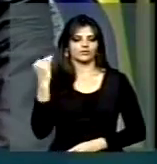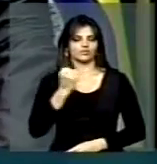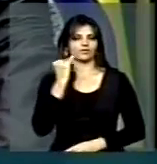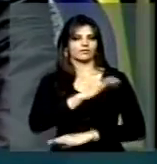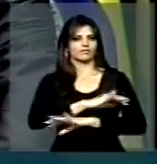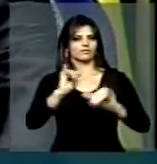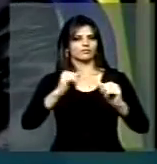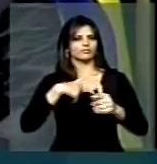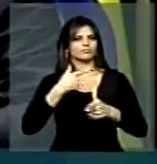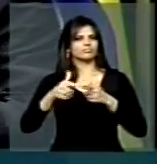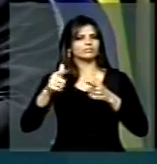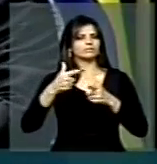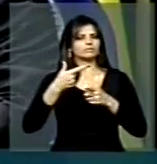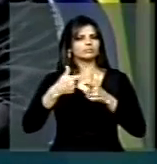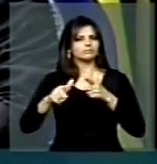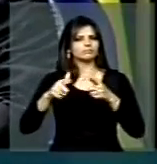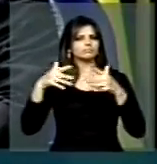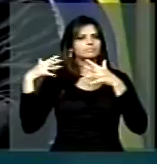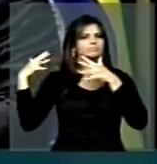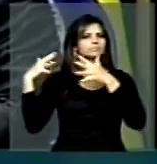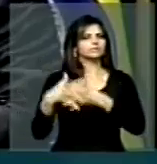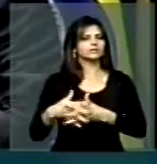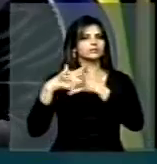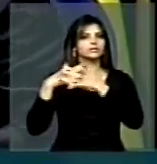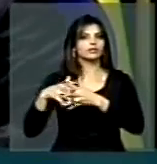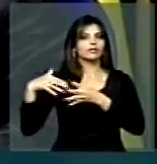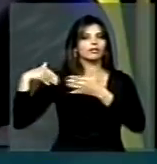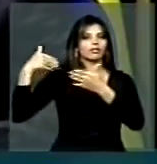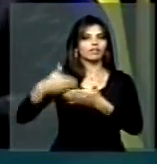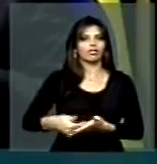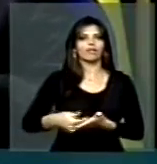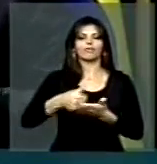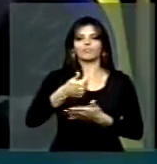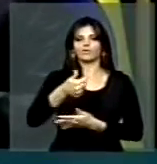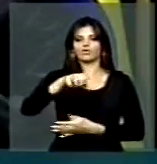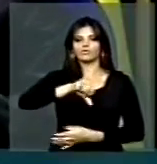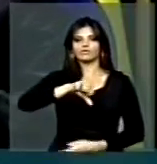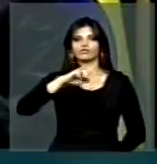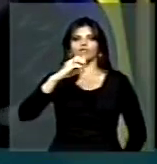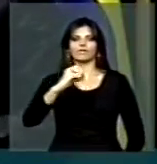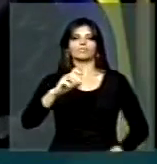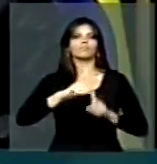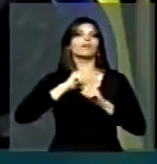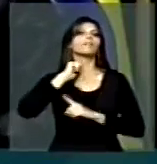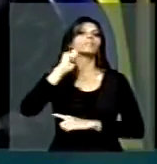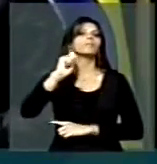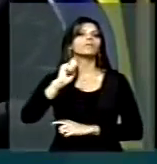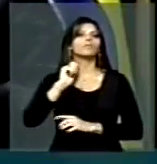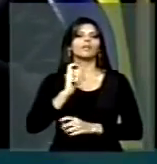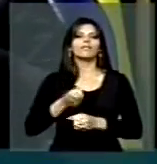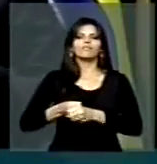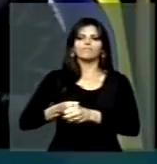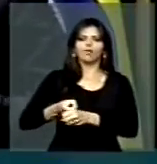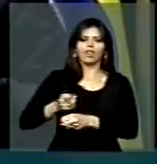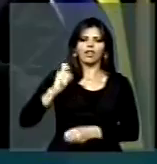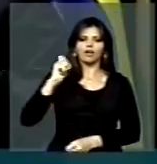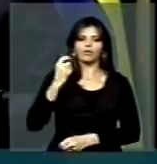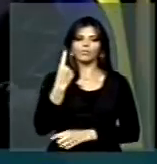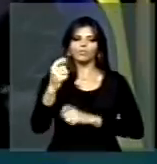o cenário crítico que prevalecia até então. Em abril de 90, a inflação acumulada em 12 meses era de